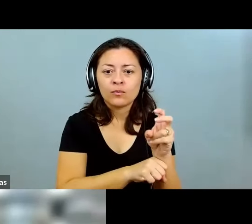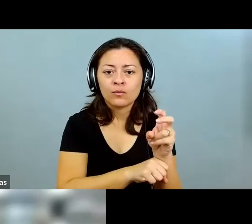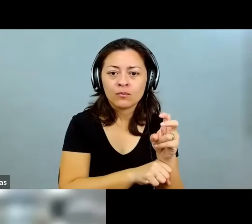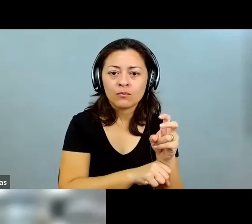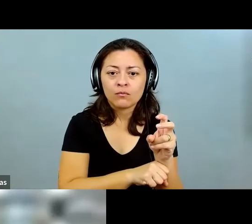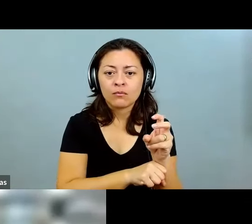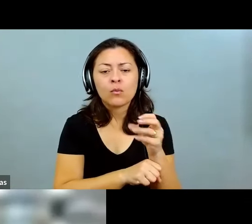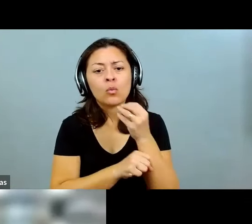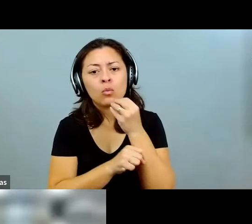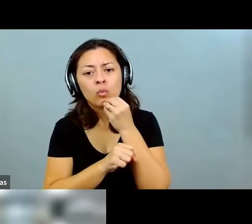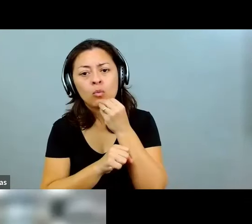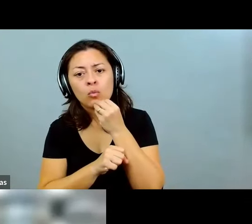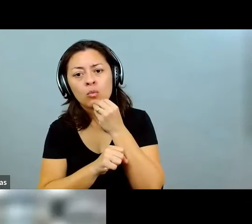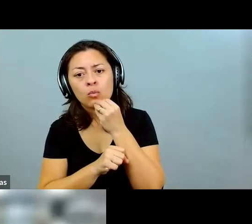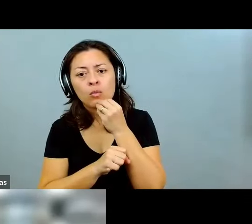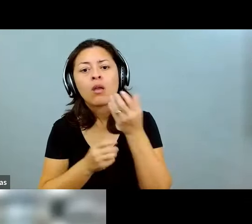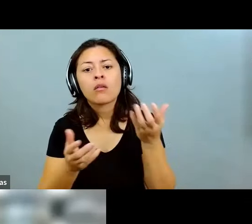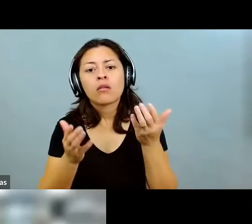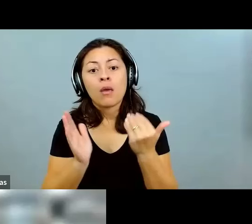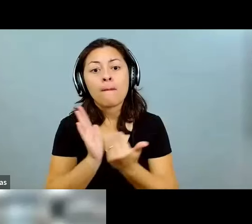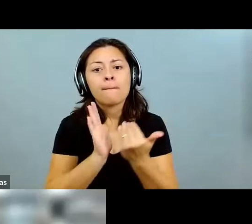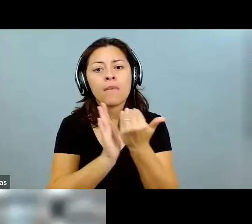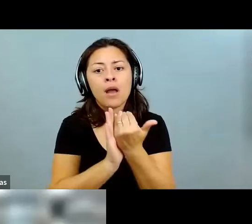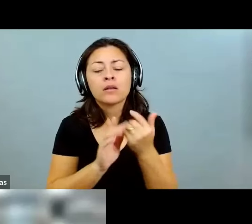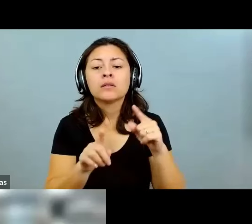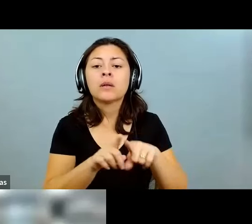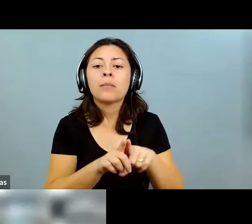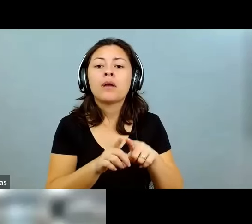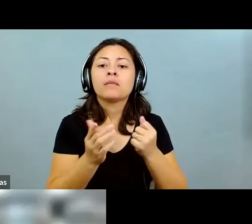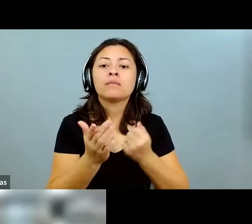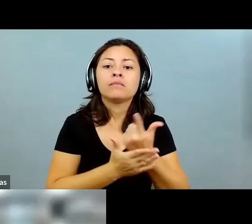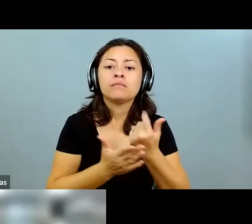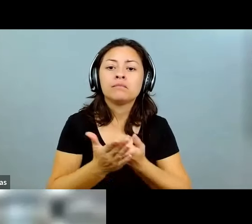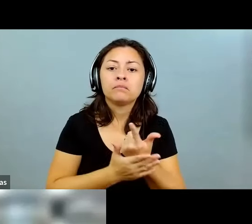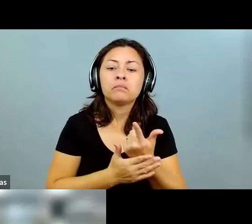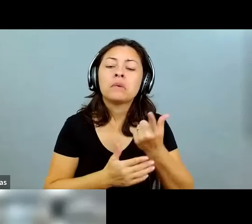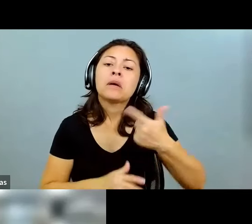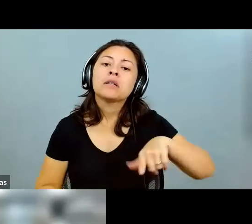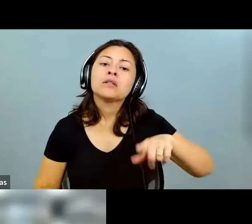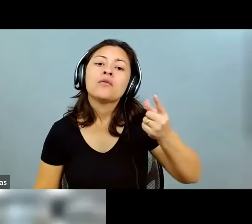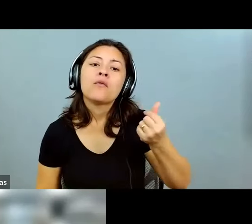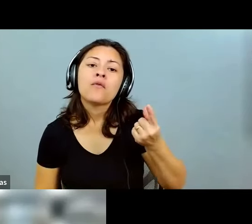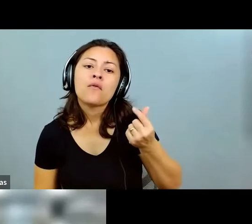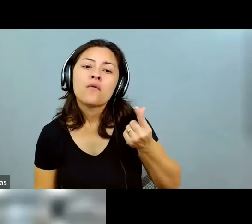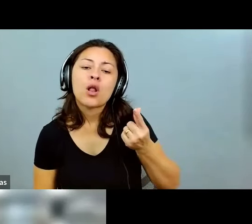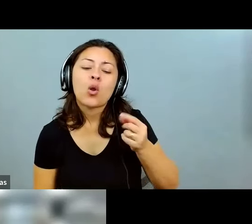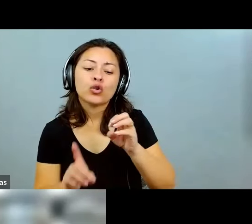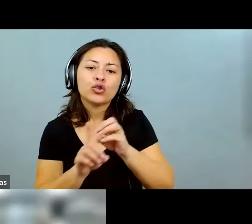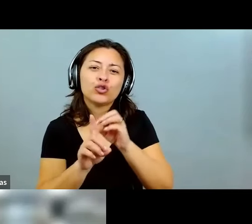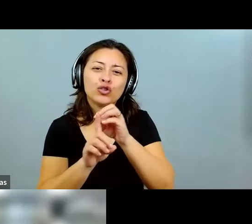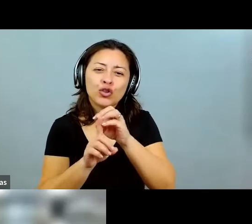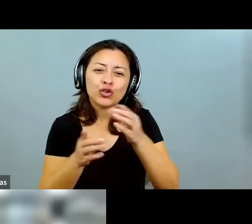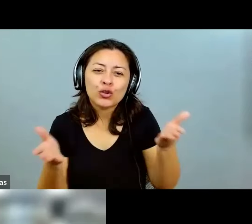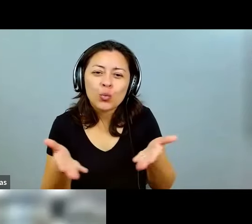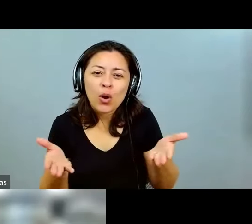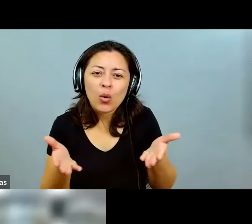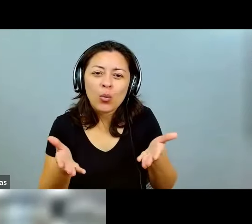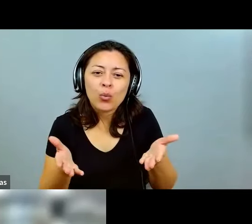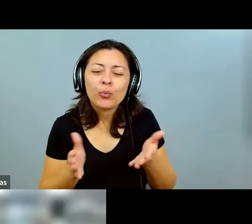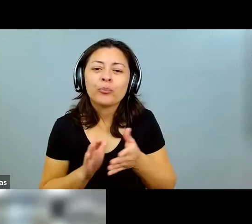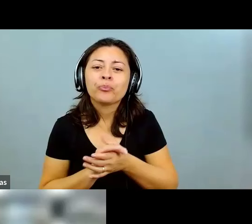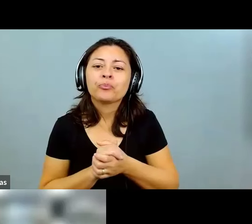tendência e os insumos nos preços atuais e os preços de soja nos preços atuais né